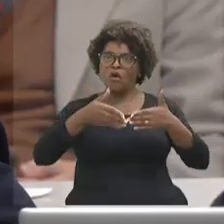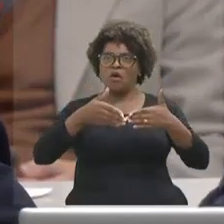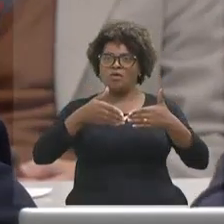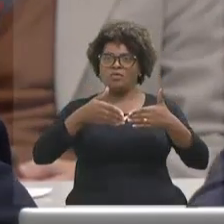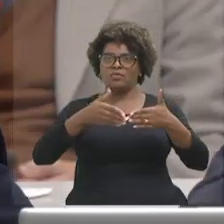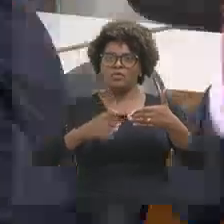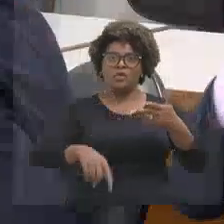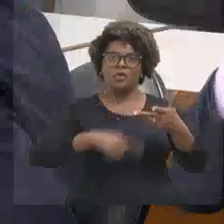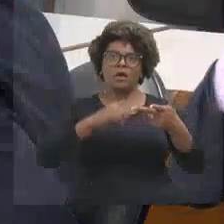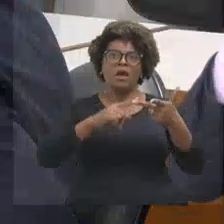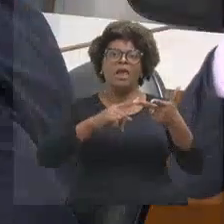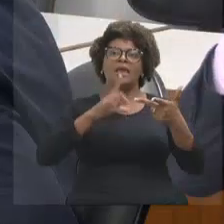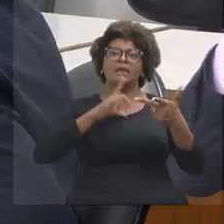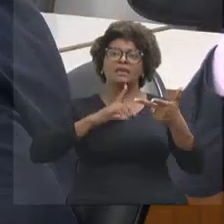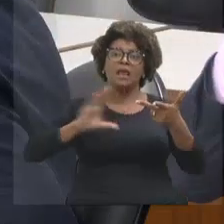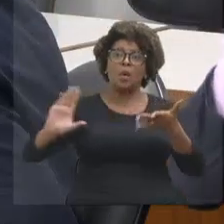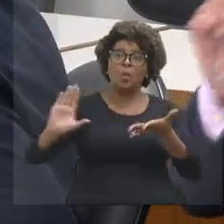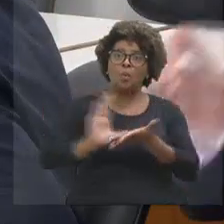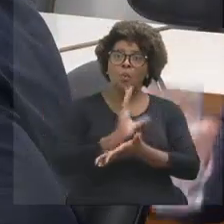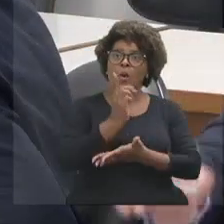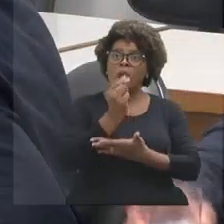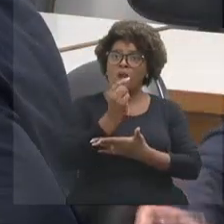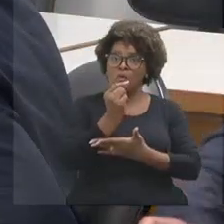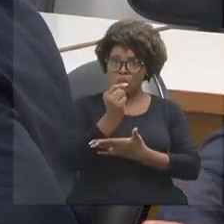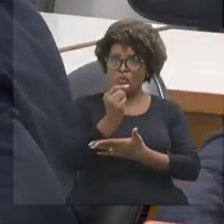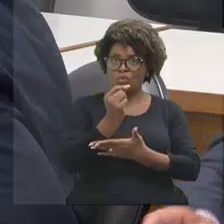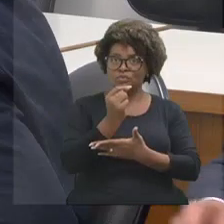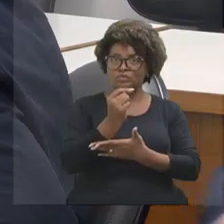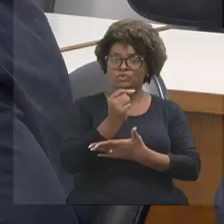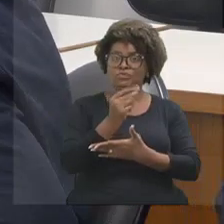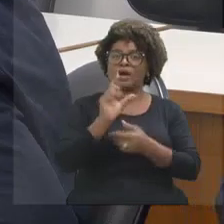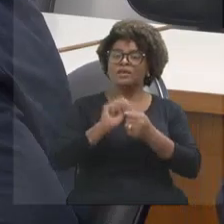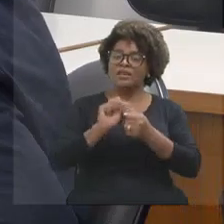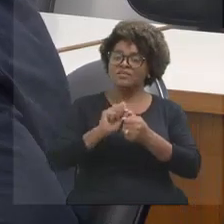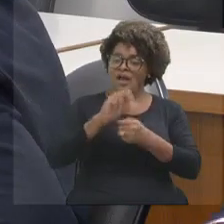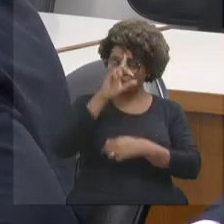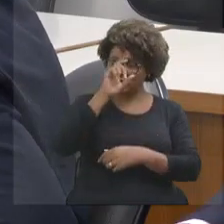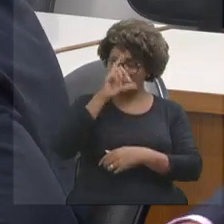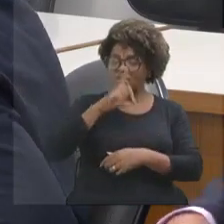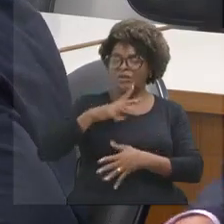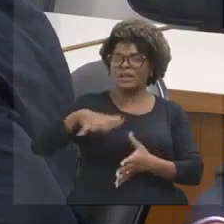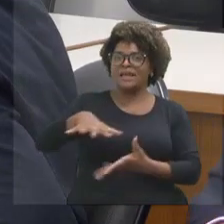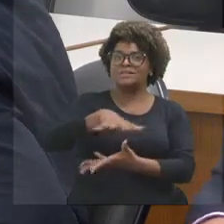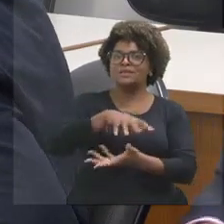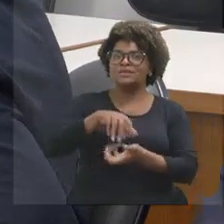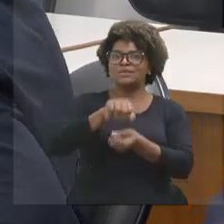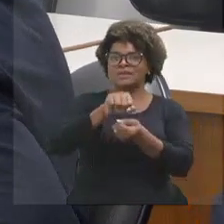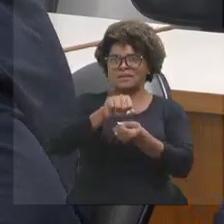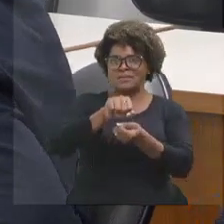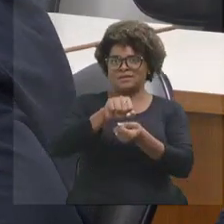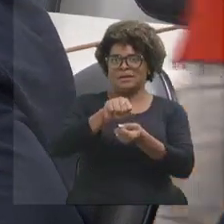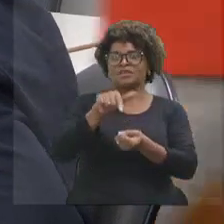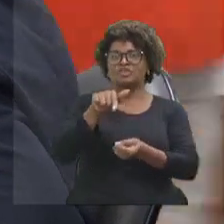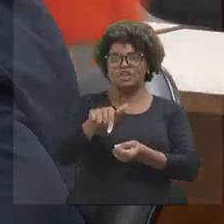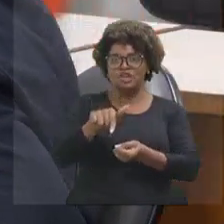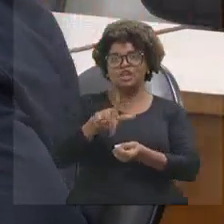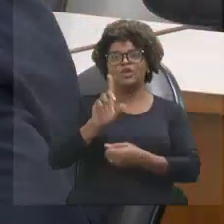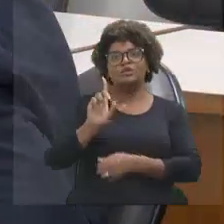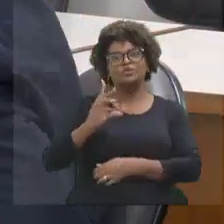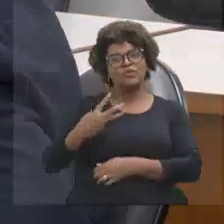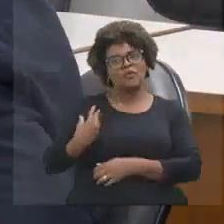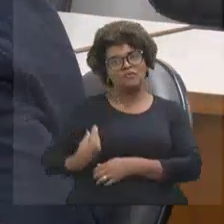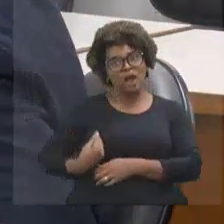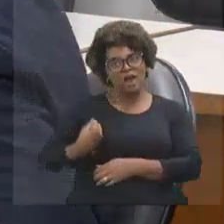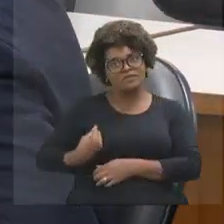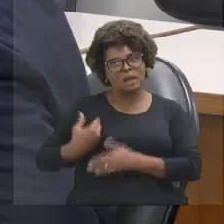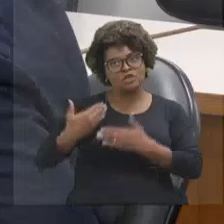tem um recurso que vem que desde sustentar deixa os sustentável então isso faz parte dos nossos processos de concessão